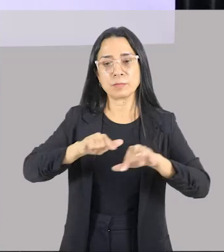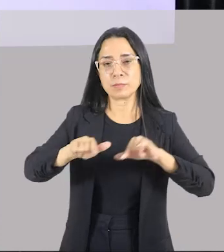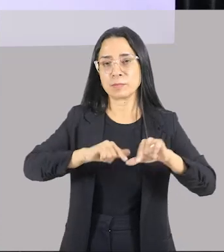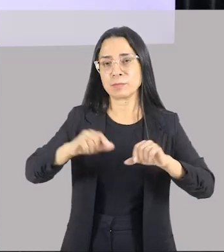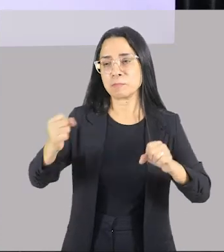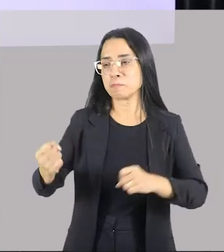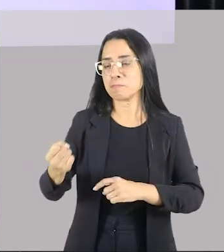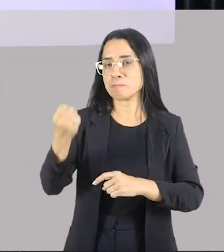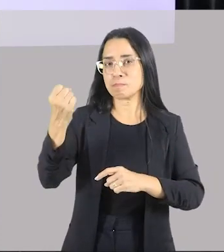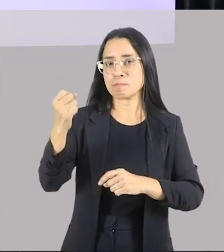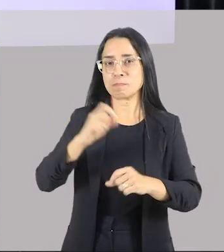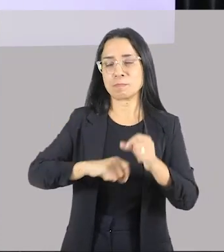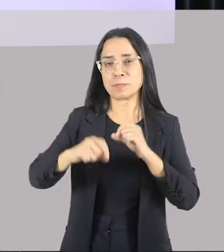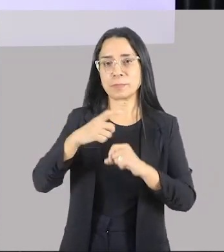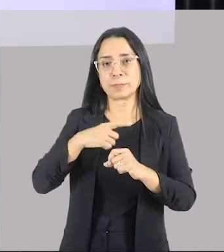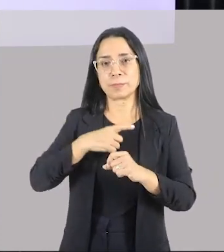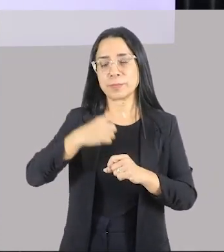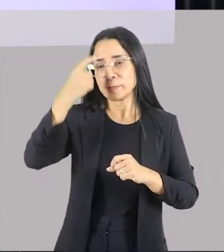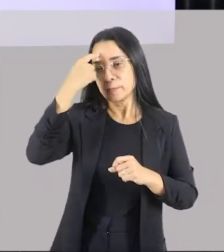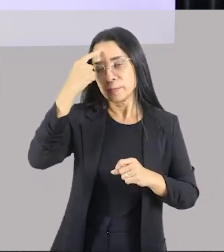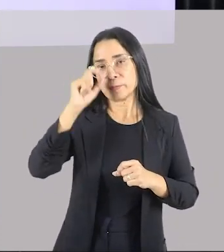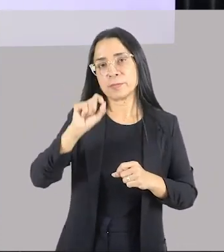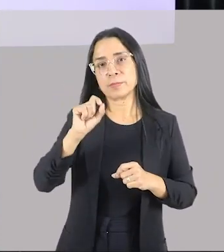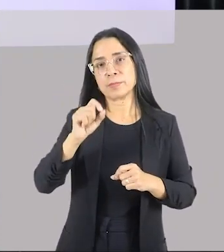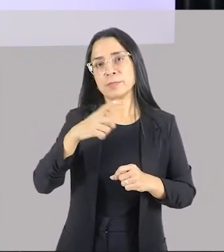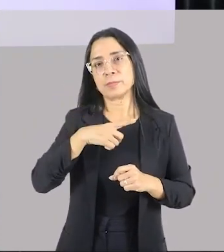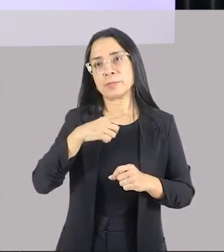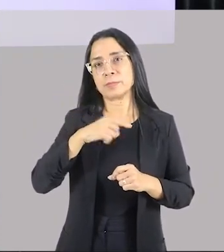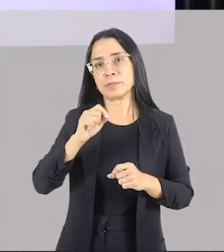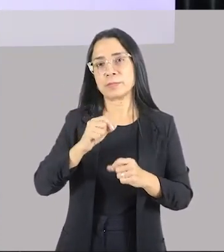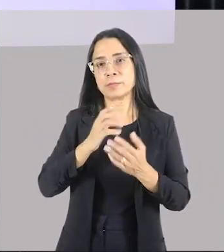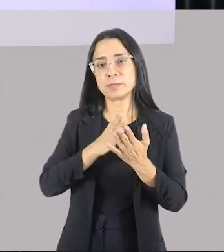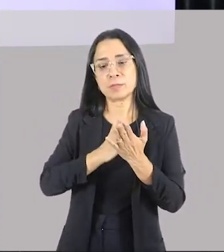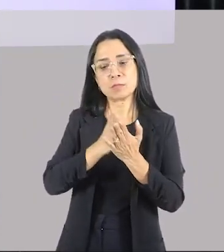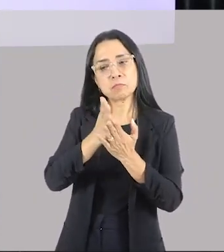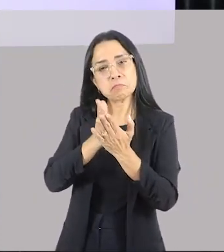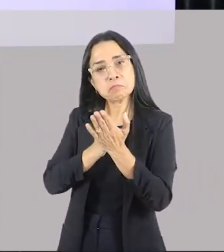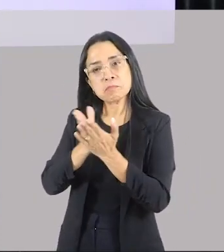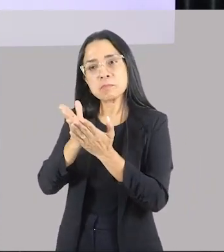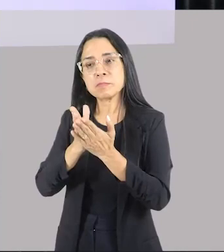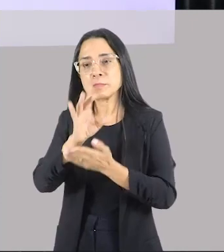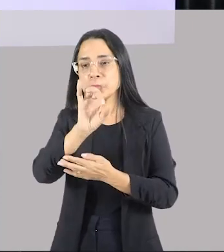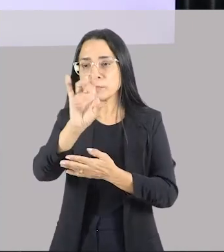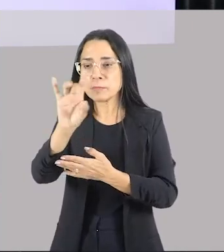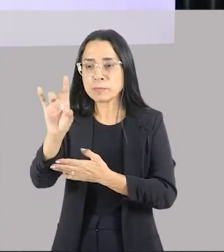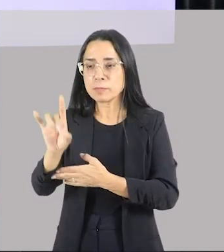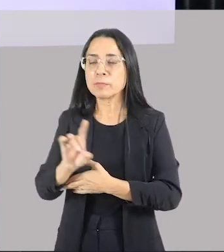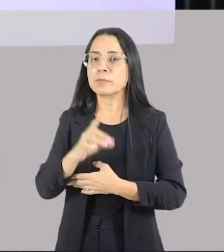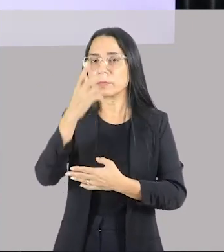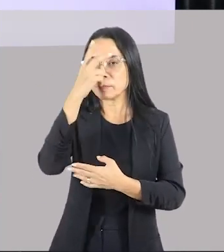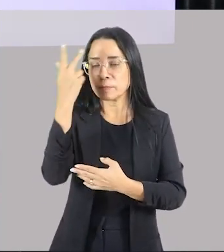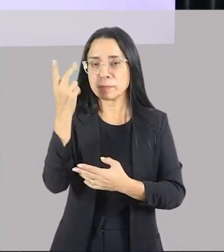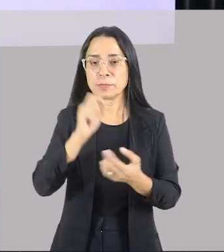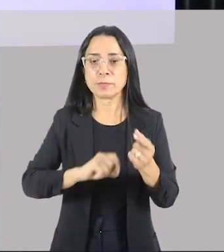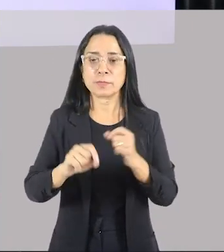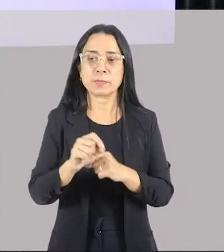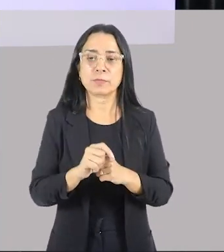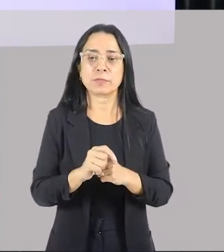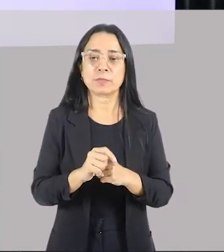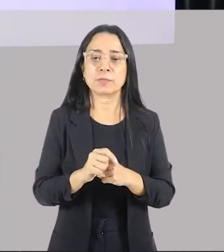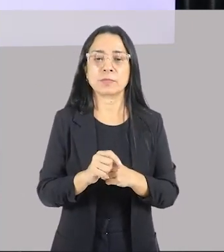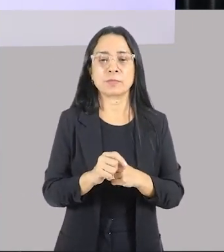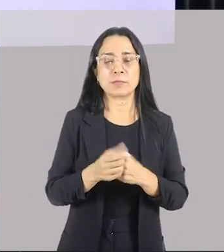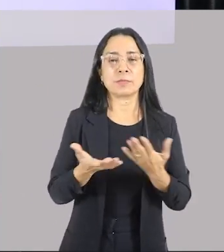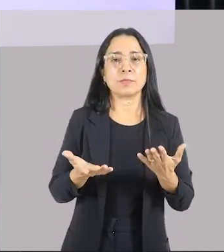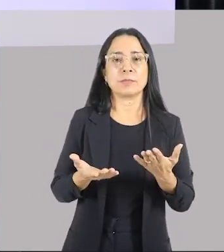né, dando aquela ideia de que existiria um destino para cada um, né, manifesta a partir dos processos